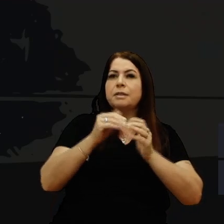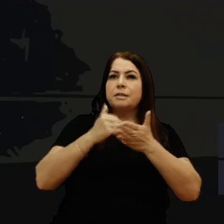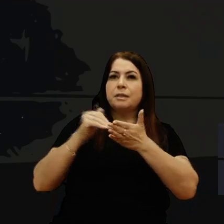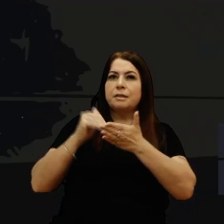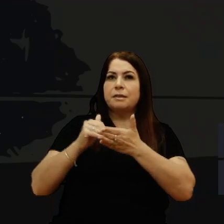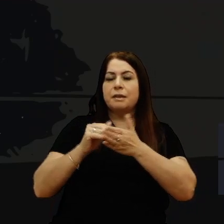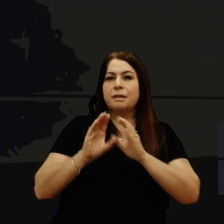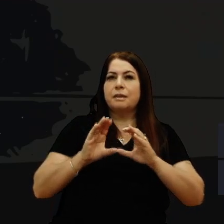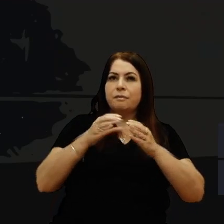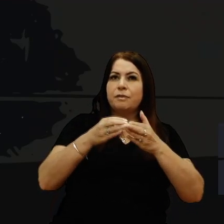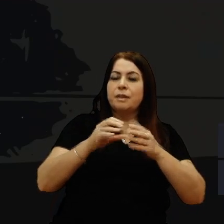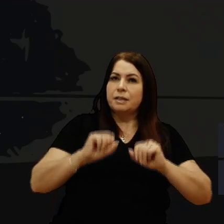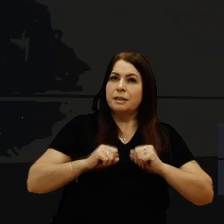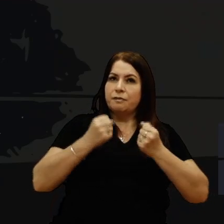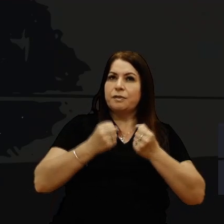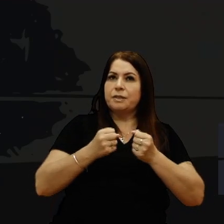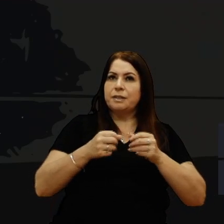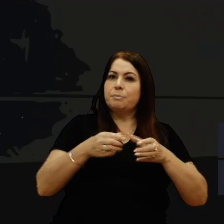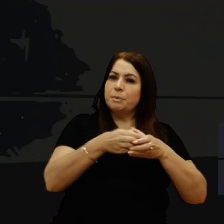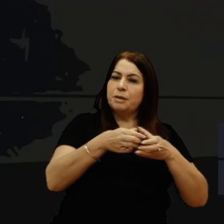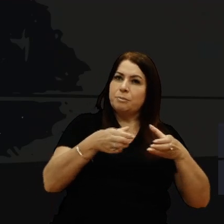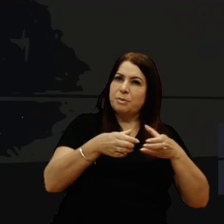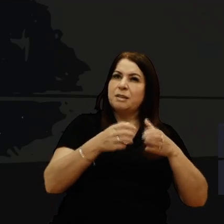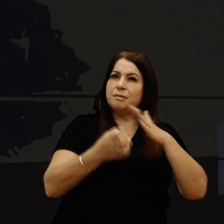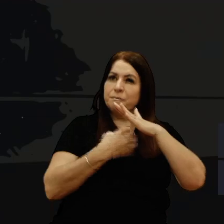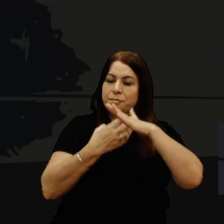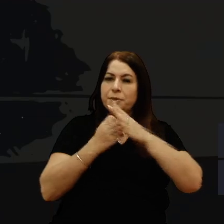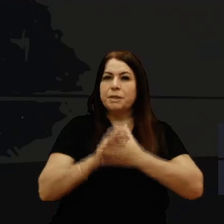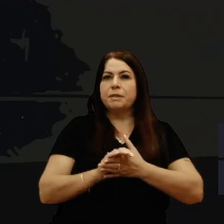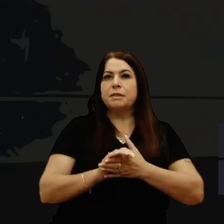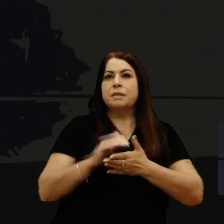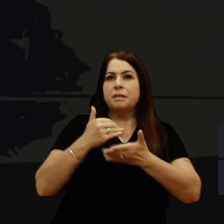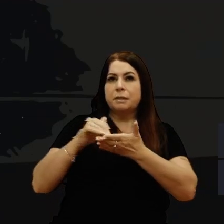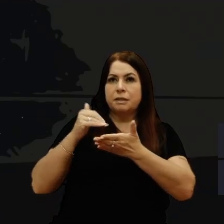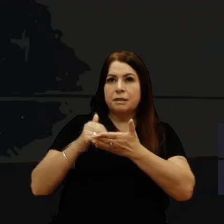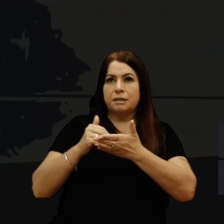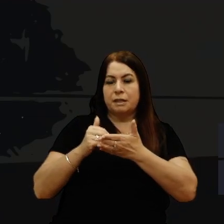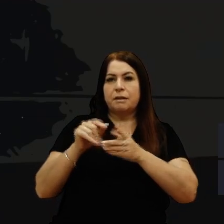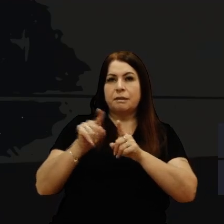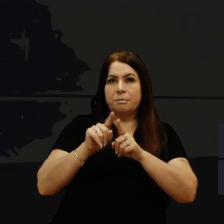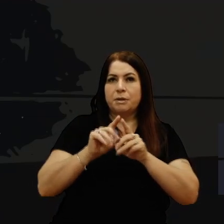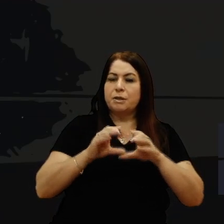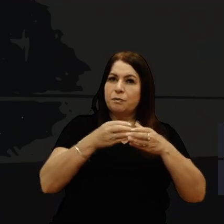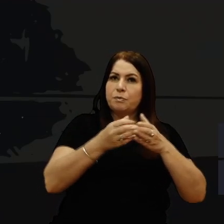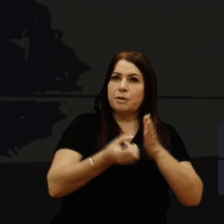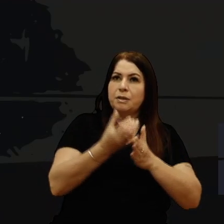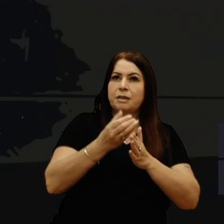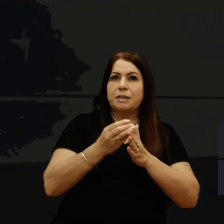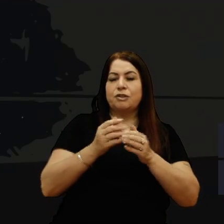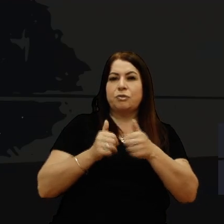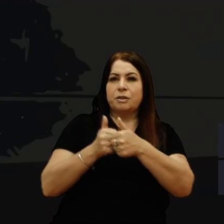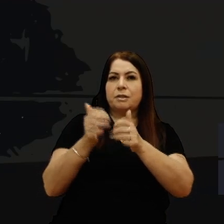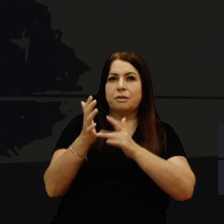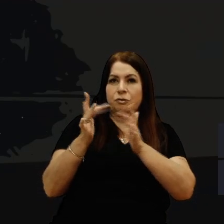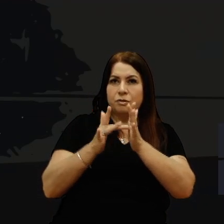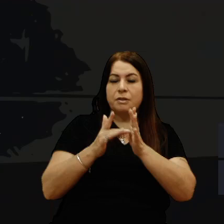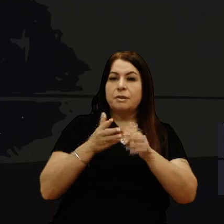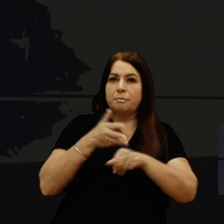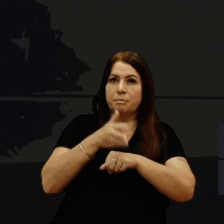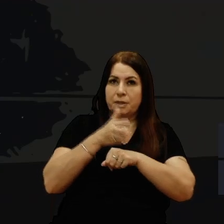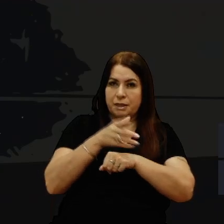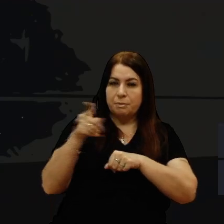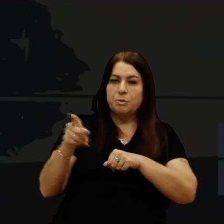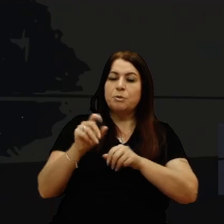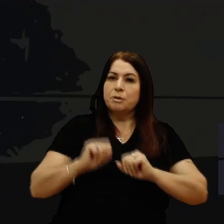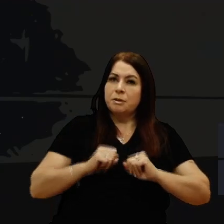Frente Parlamentar em Defesa das Micros e Pequenas Empresas, secretário da Frente Parlamentar Cristã, membro da Frente Parlamentar